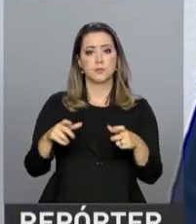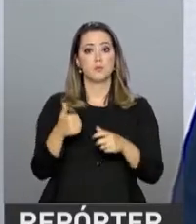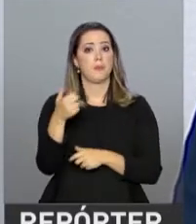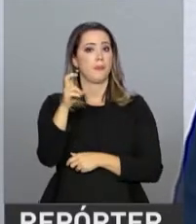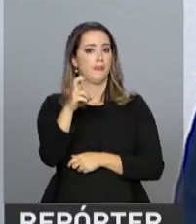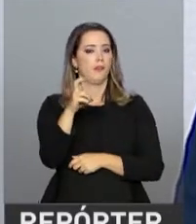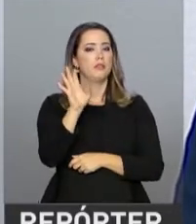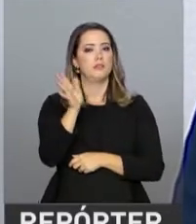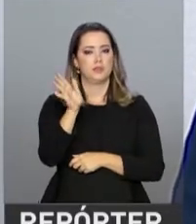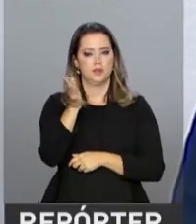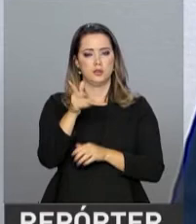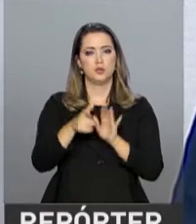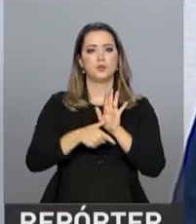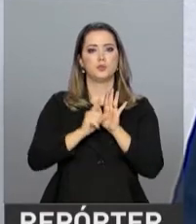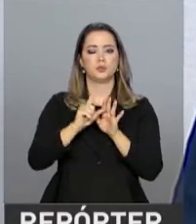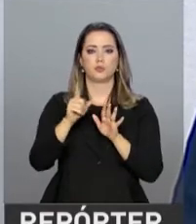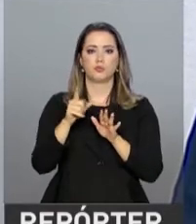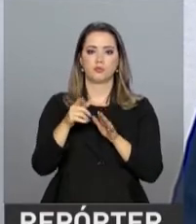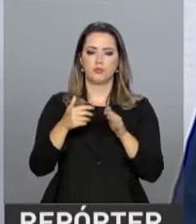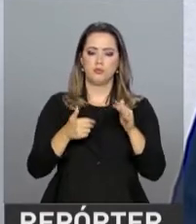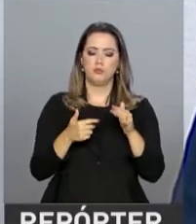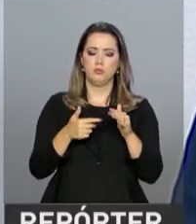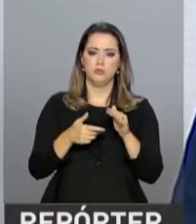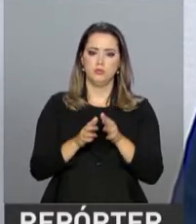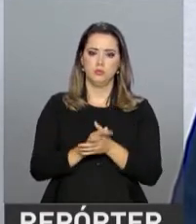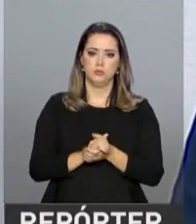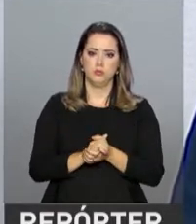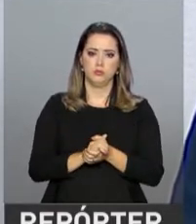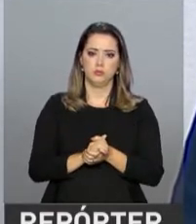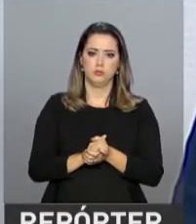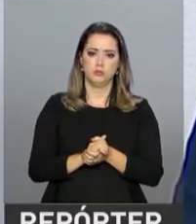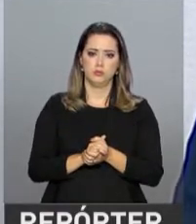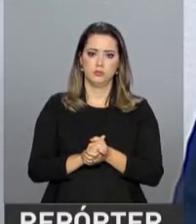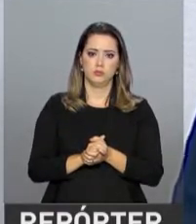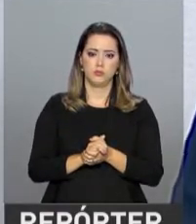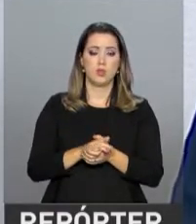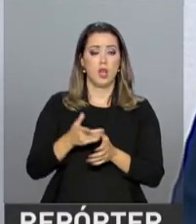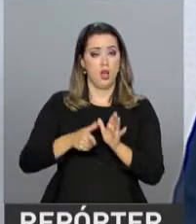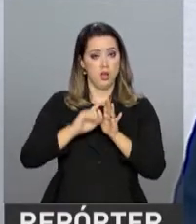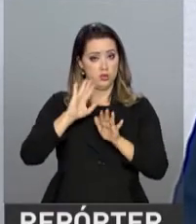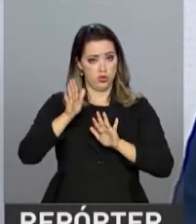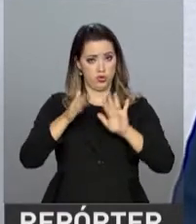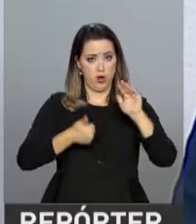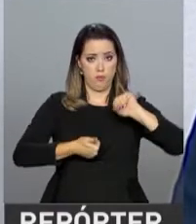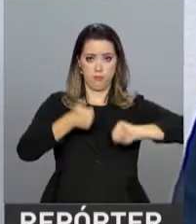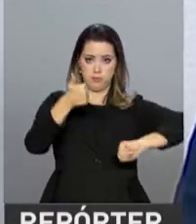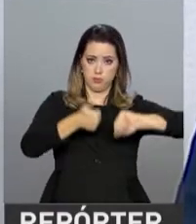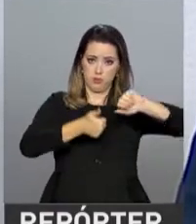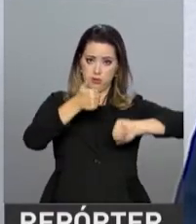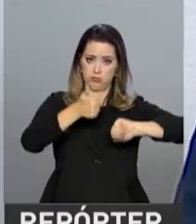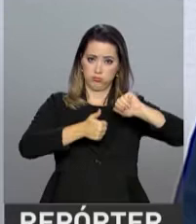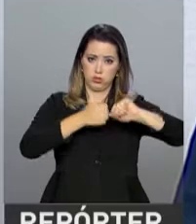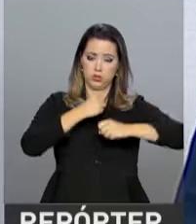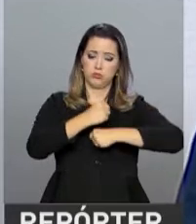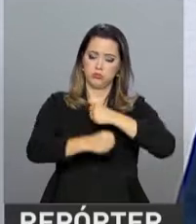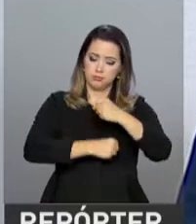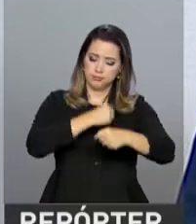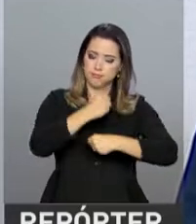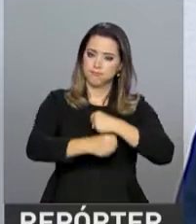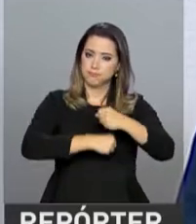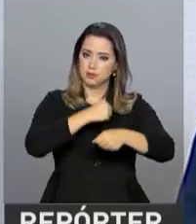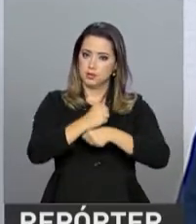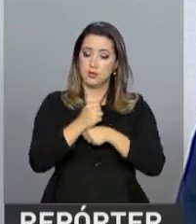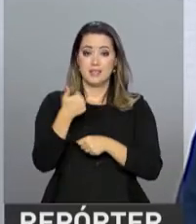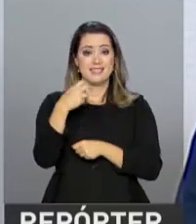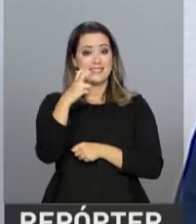que já vem também sendo avaliados há anos desses